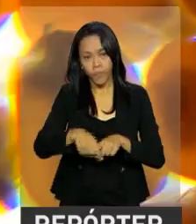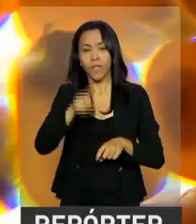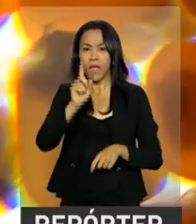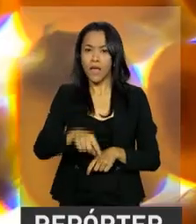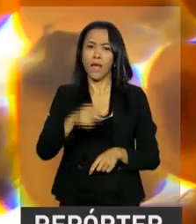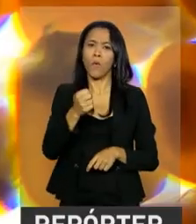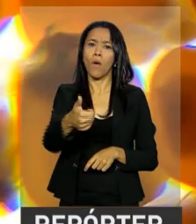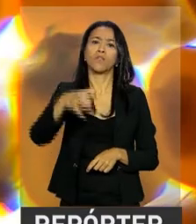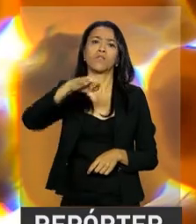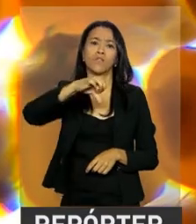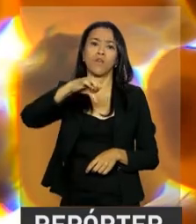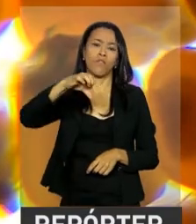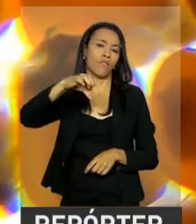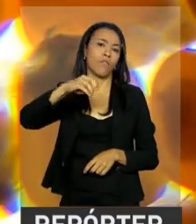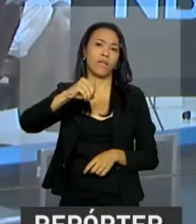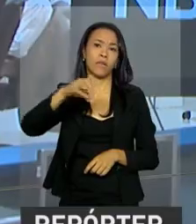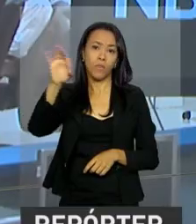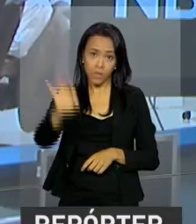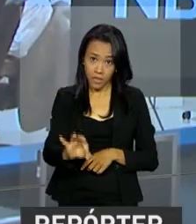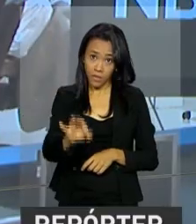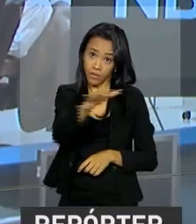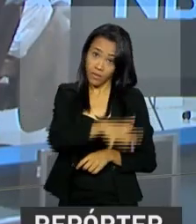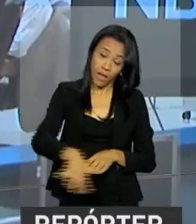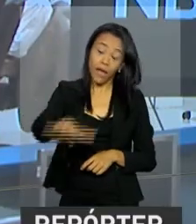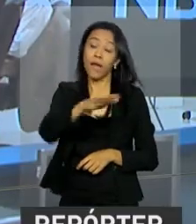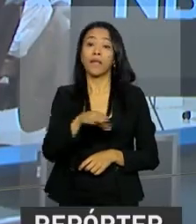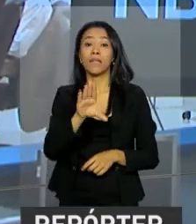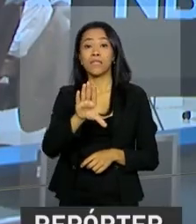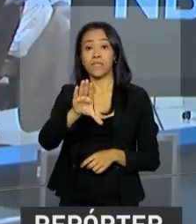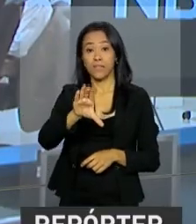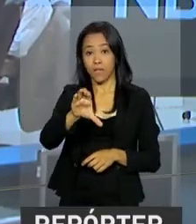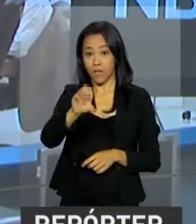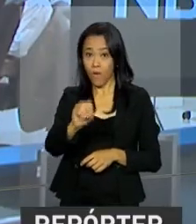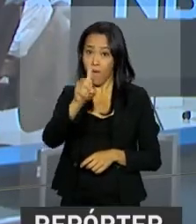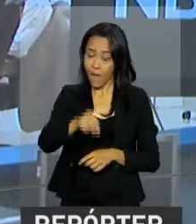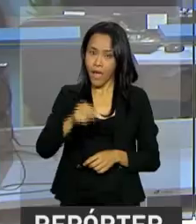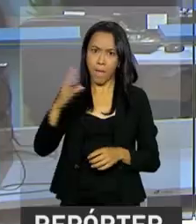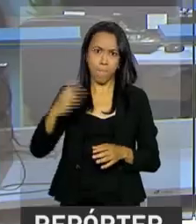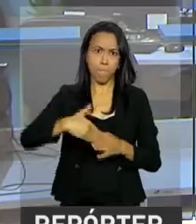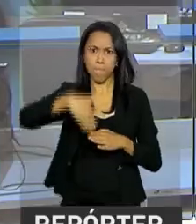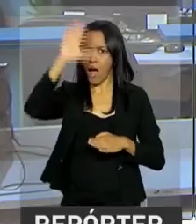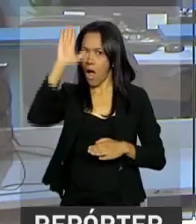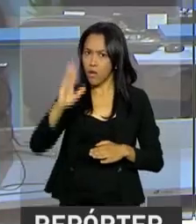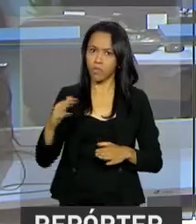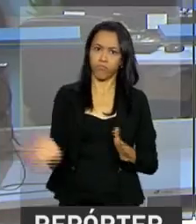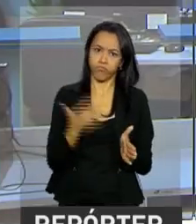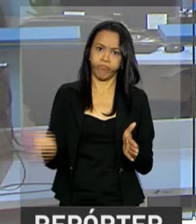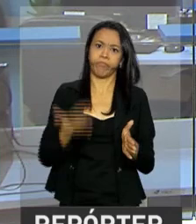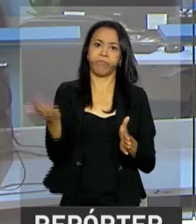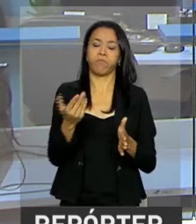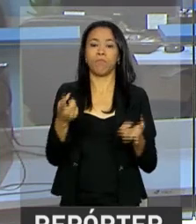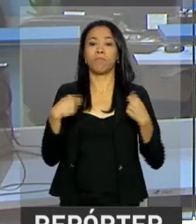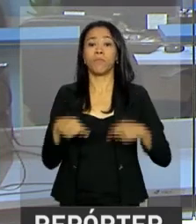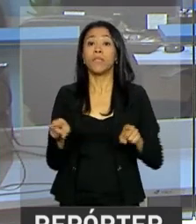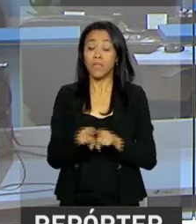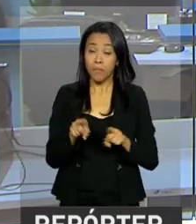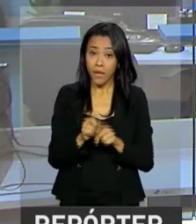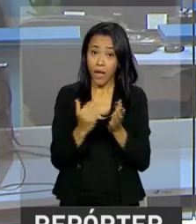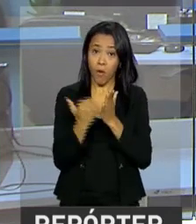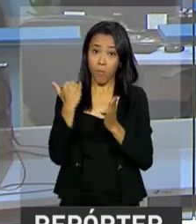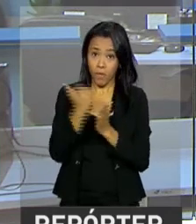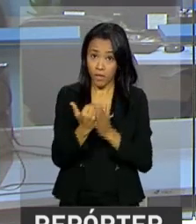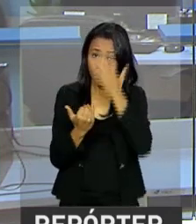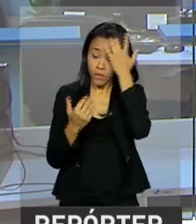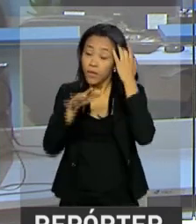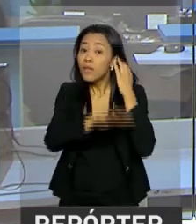90% da produção de grãos. A região centro-oeste é a maior produtora. E deve haver aumento também na safra